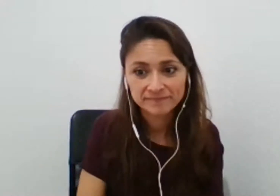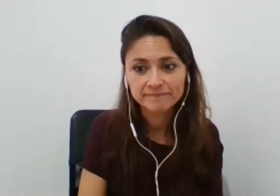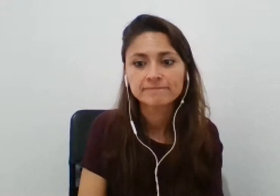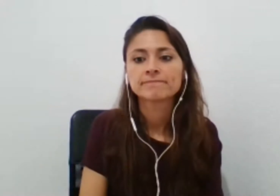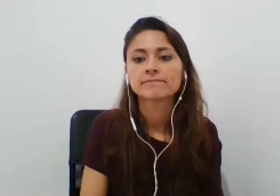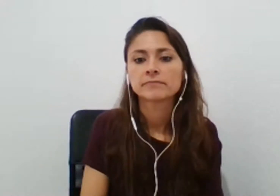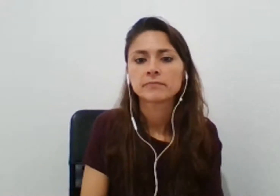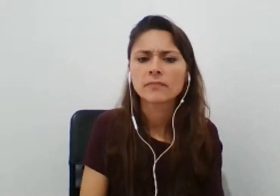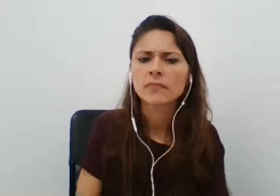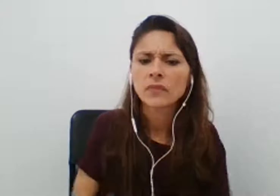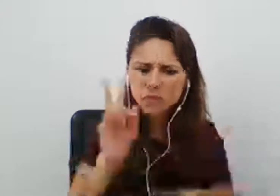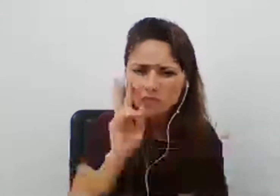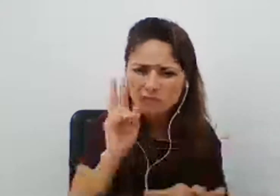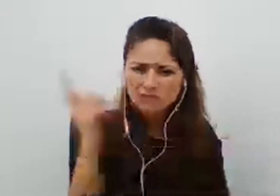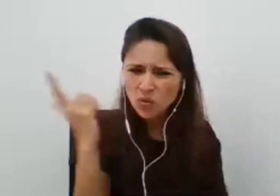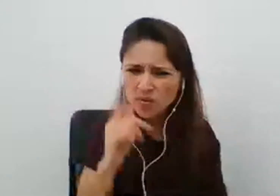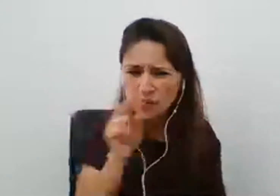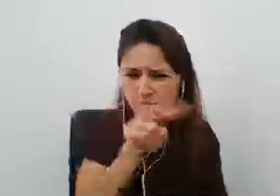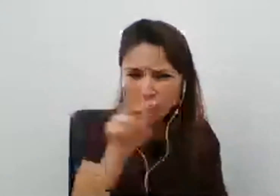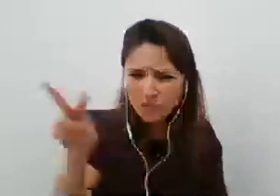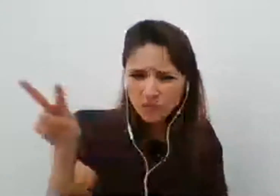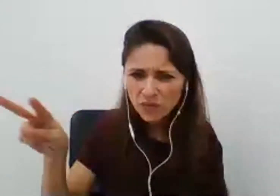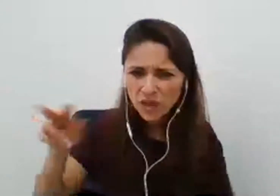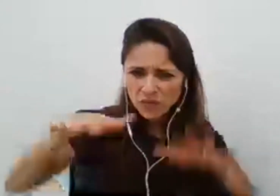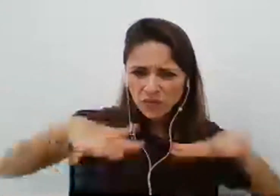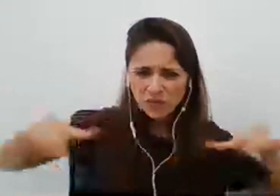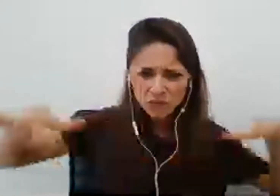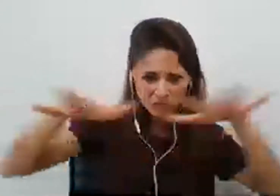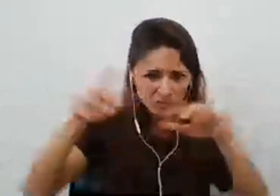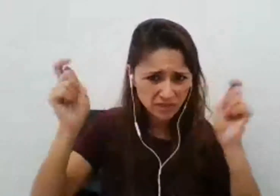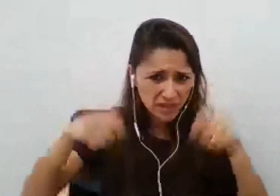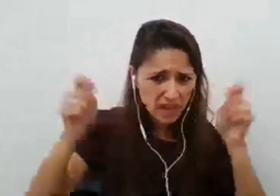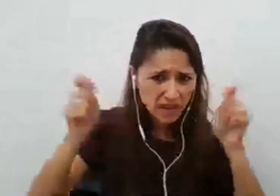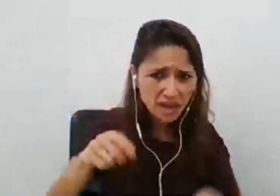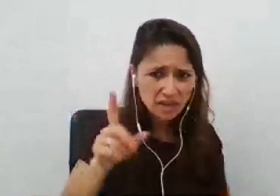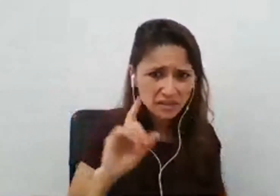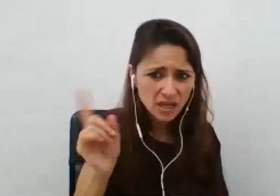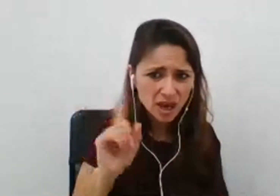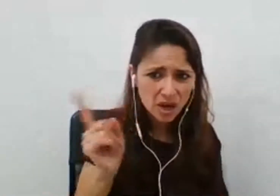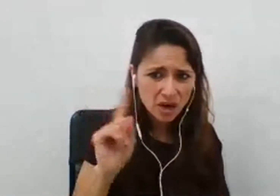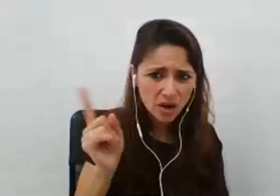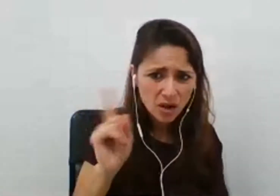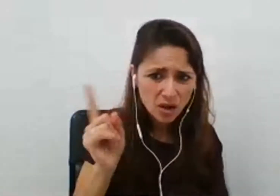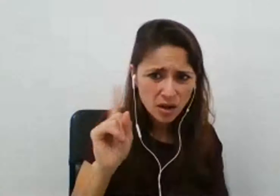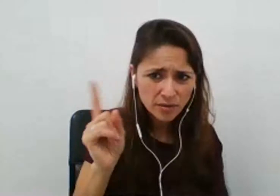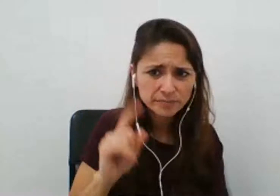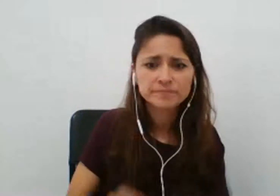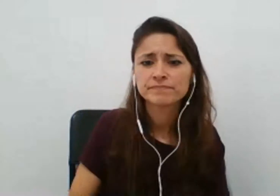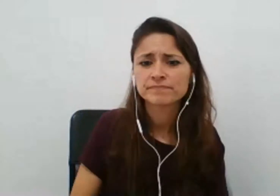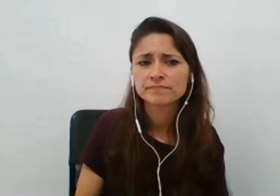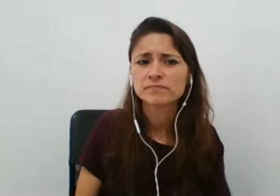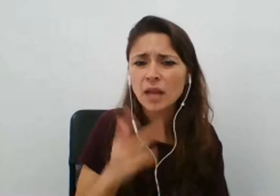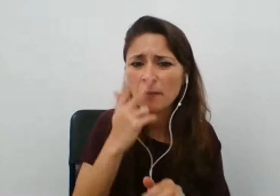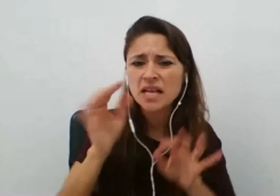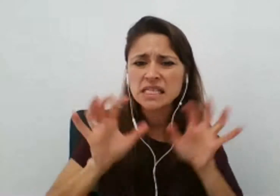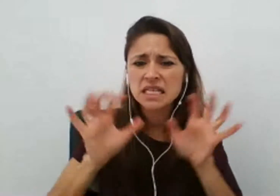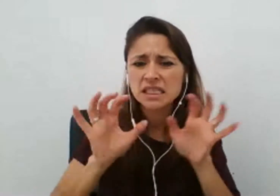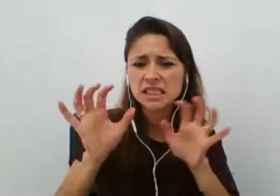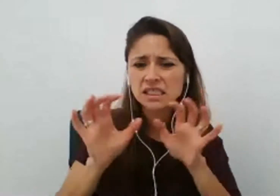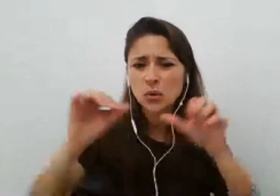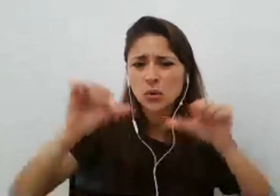Perfeito, Vocês estão obrigada. conseguindo ver aqui o laboratório, o fundo escrito ETC? Não, ainda não. Deu uma travada no